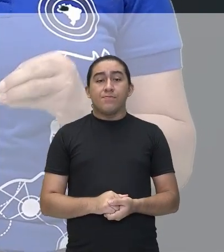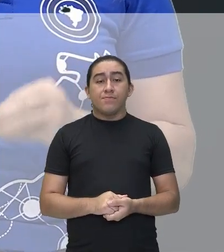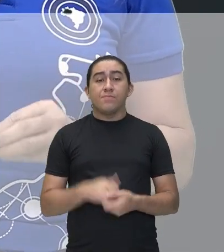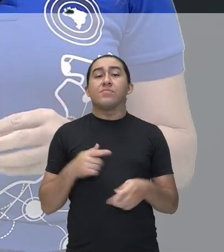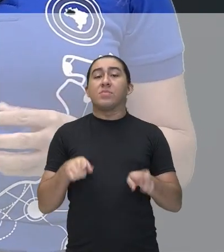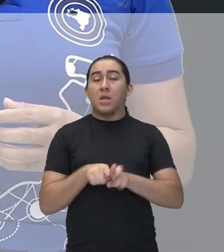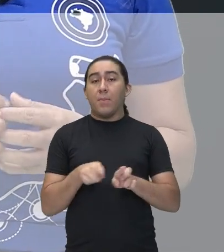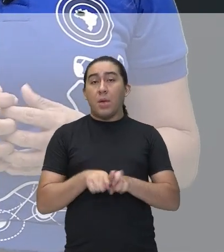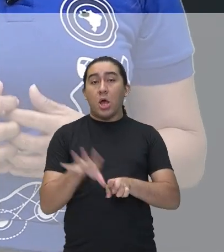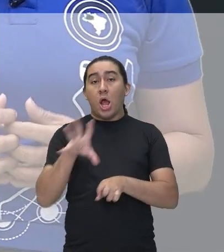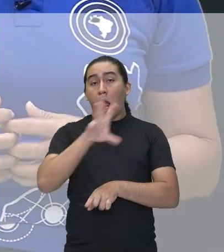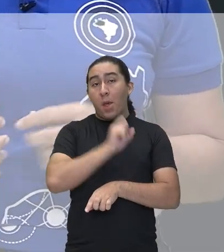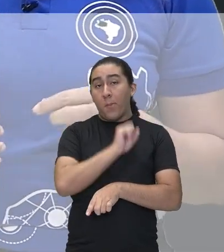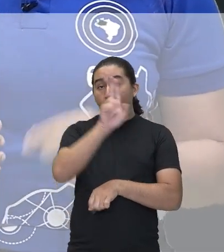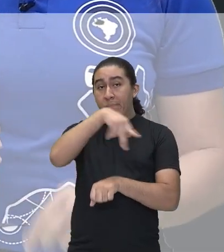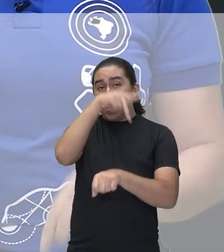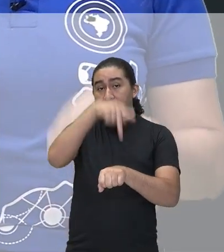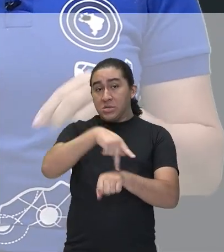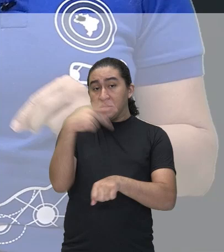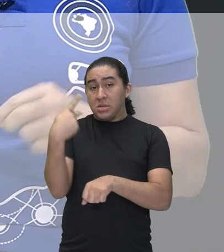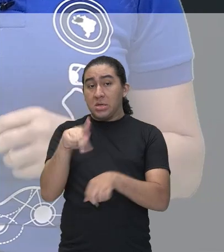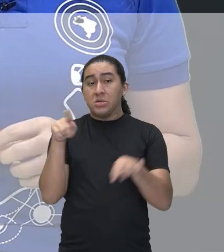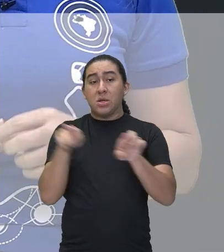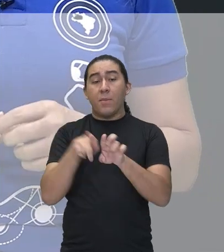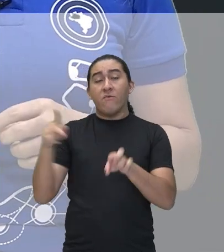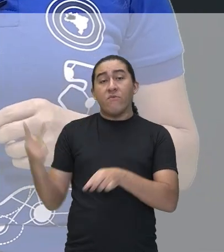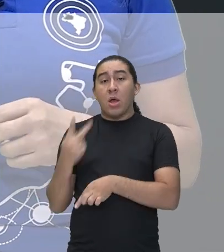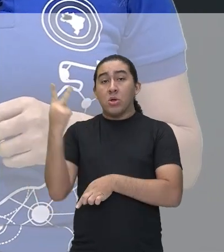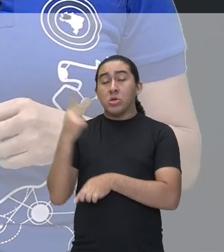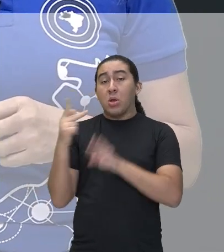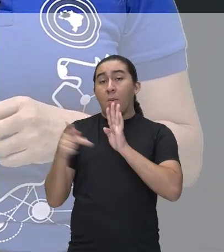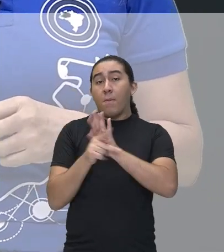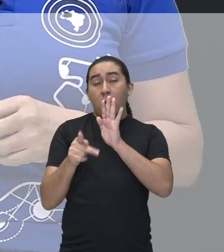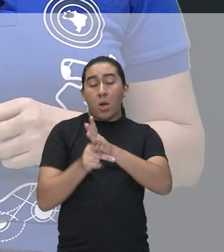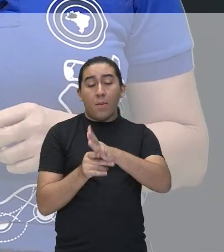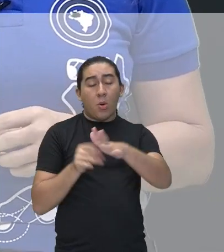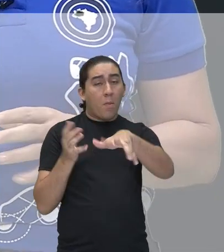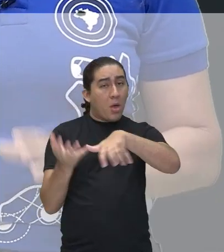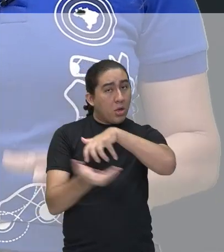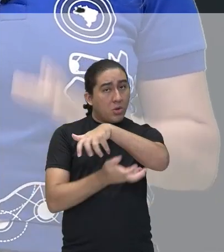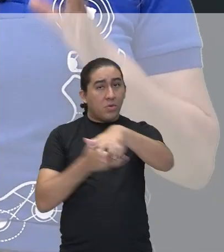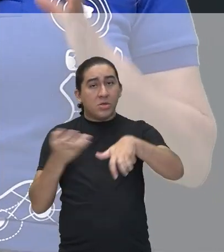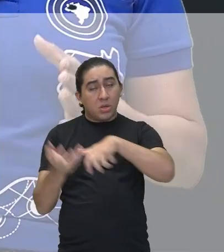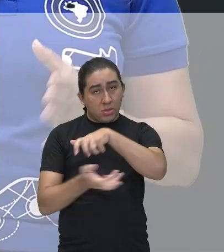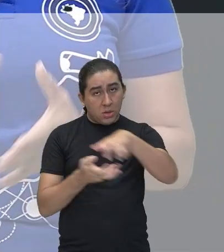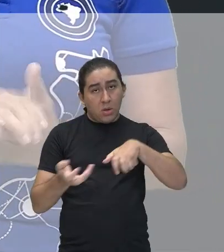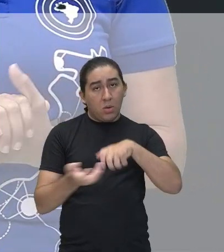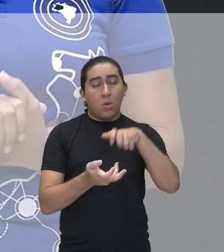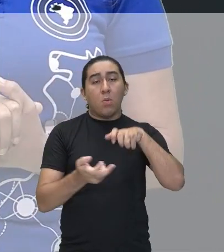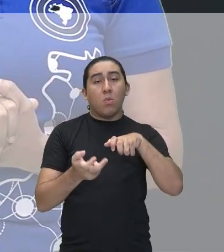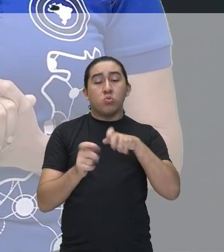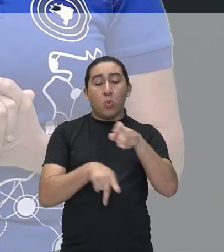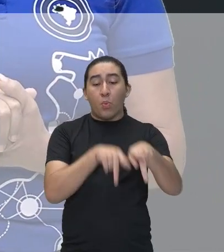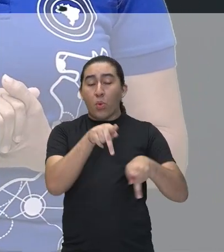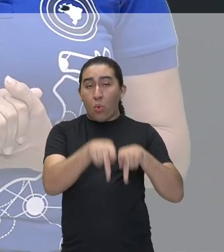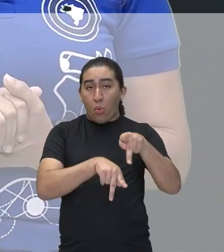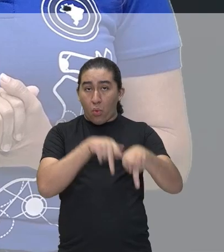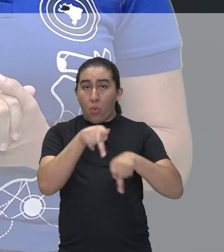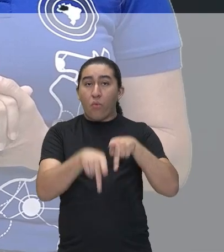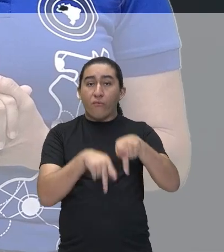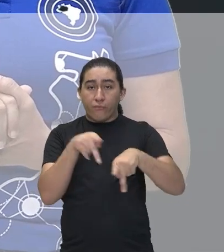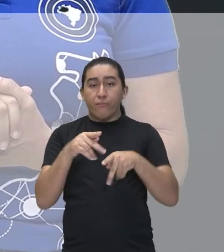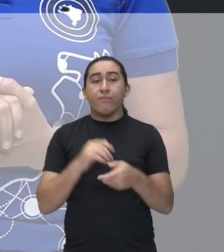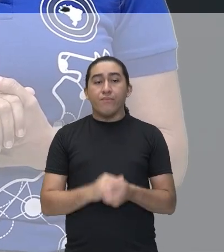Nacionalismo, valorização das manifestações populares, né? Também é uma